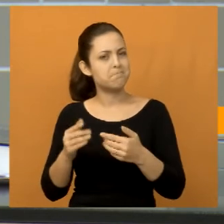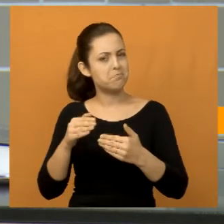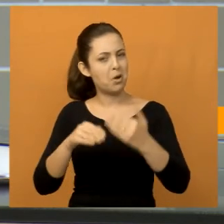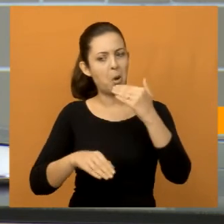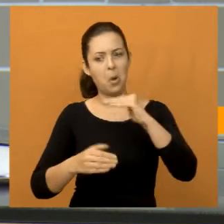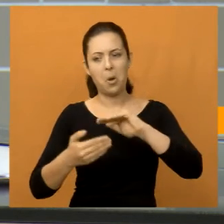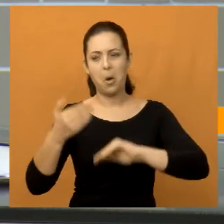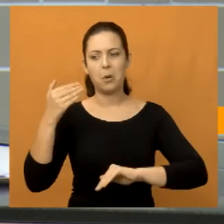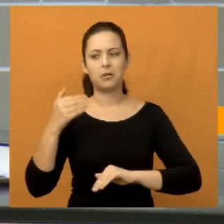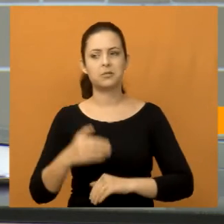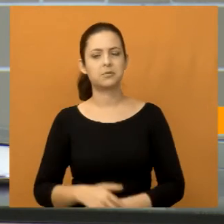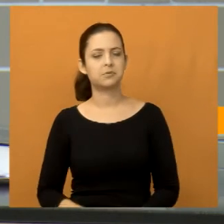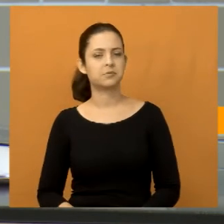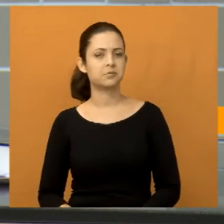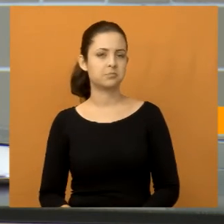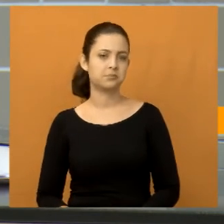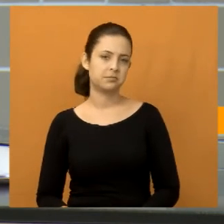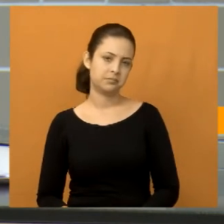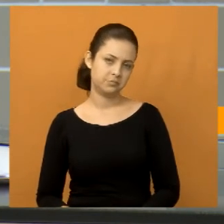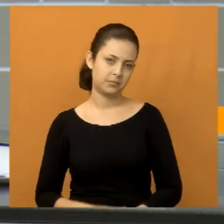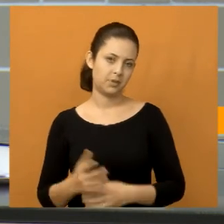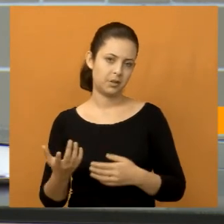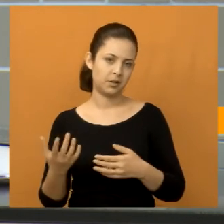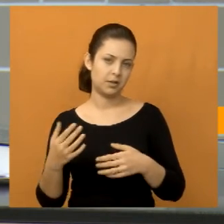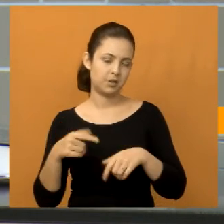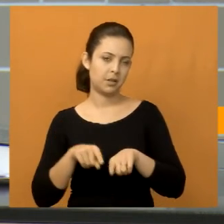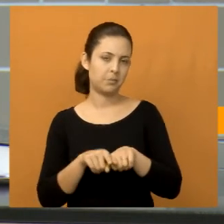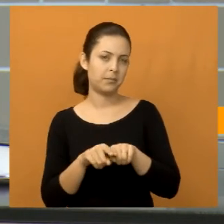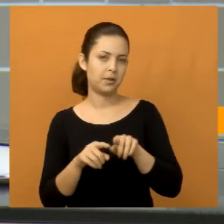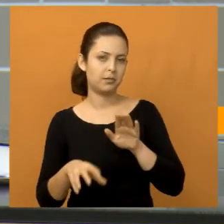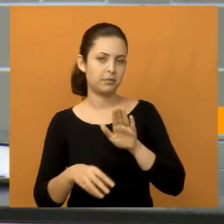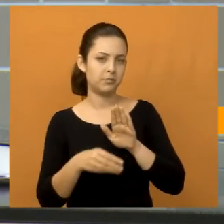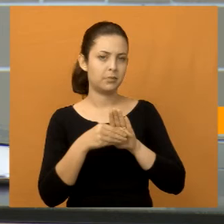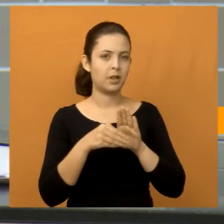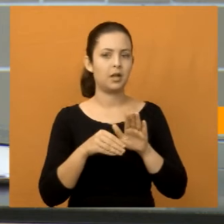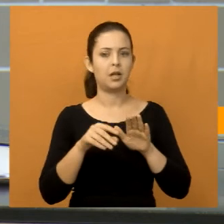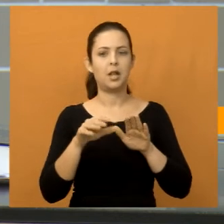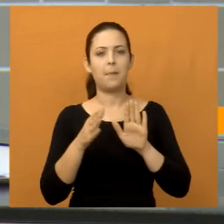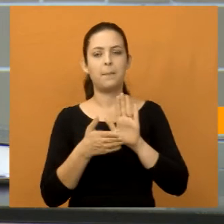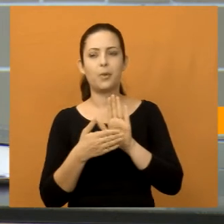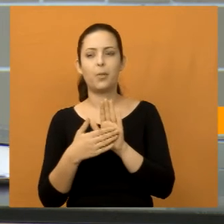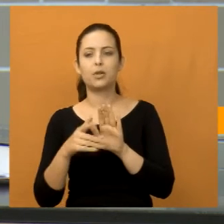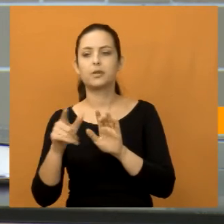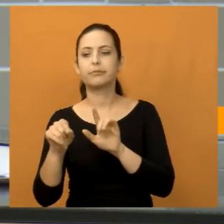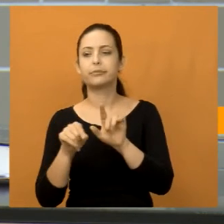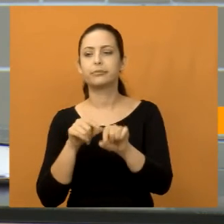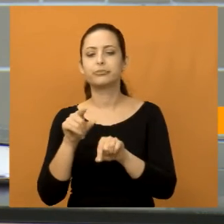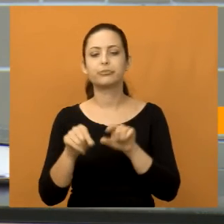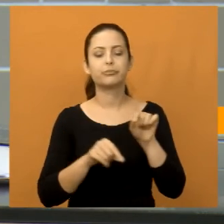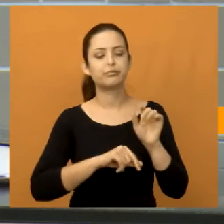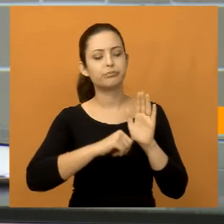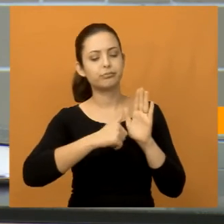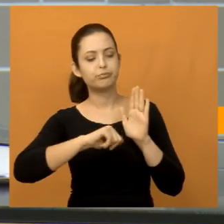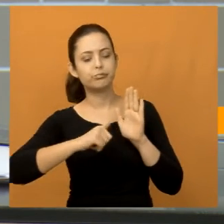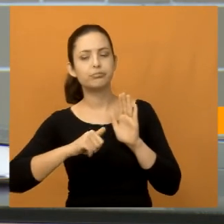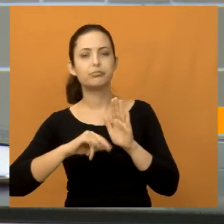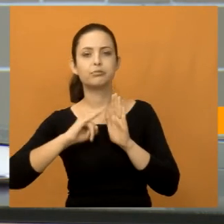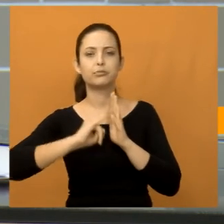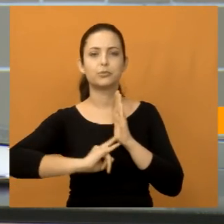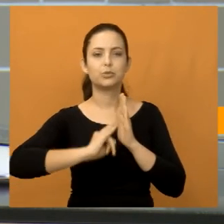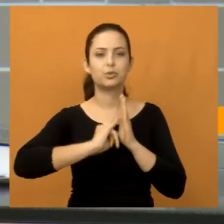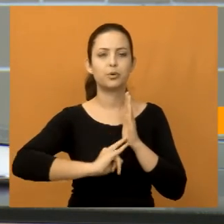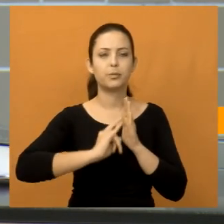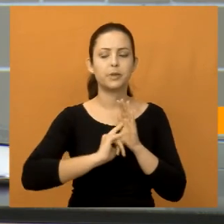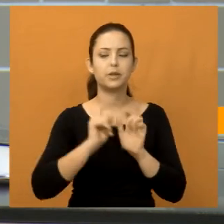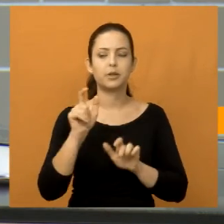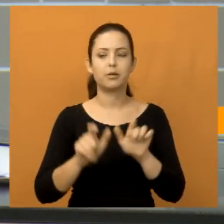de terrenos, o qual incluía, desde a seleção das propostas, checagem de documento dos prestadores